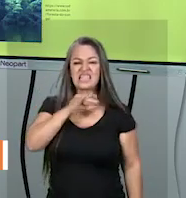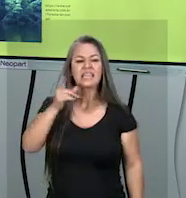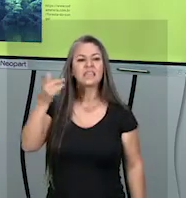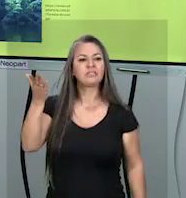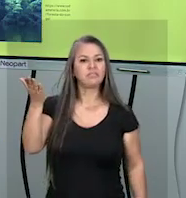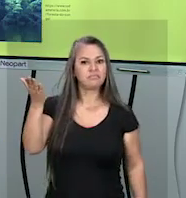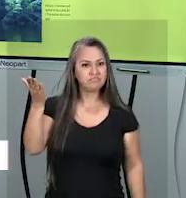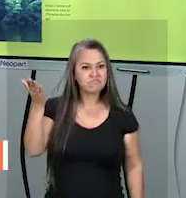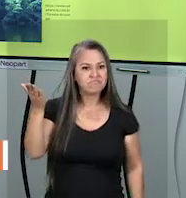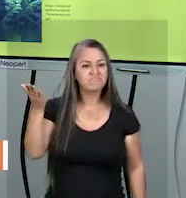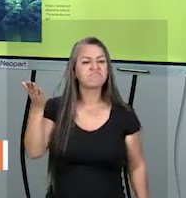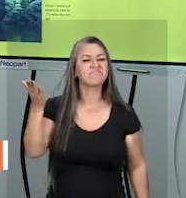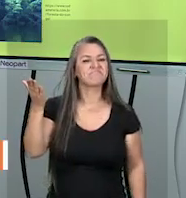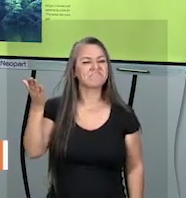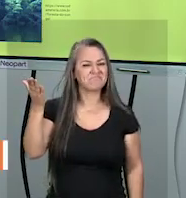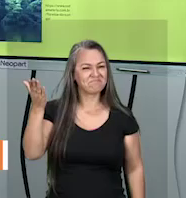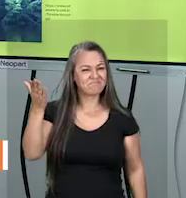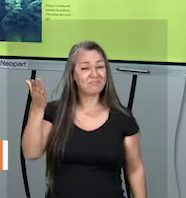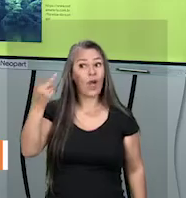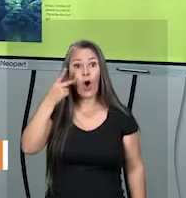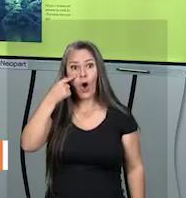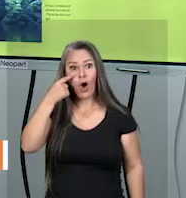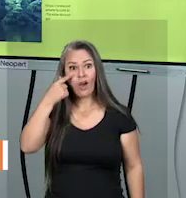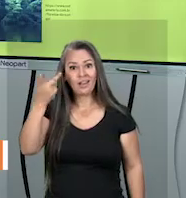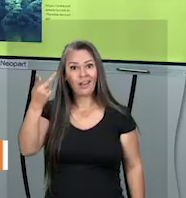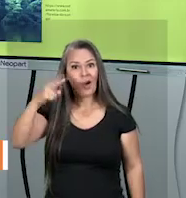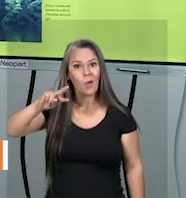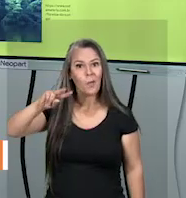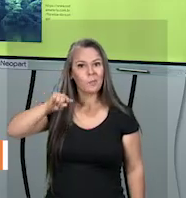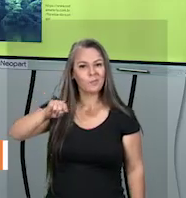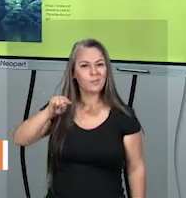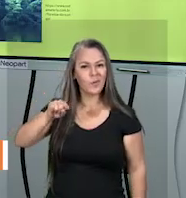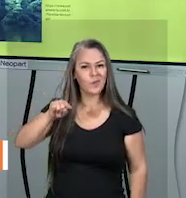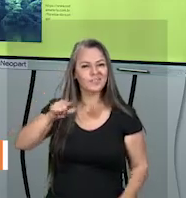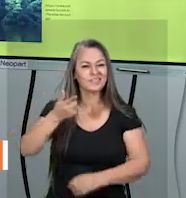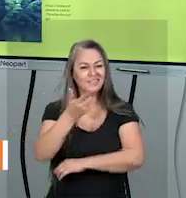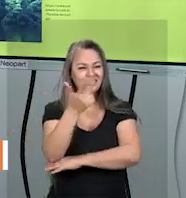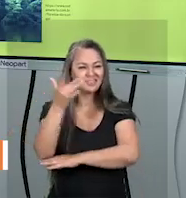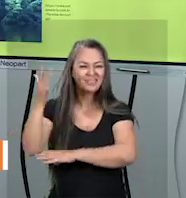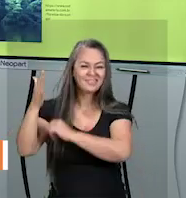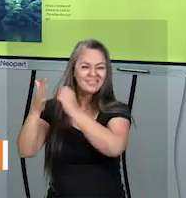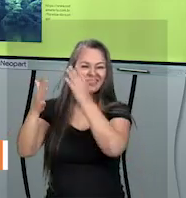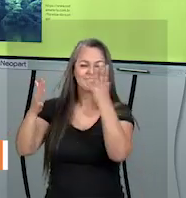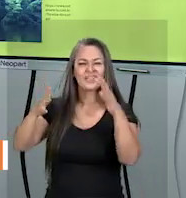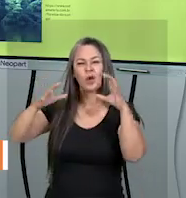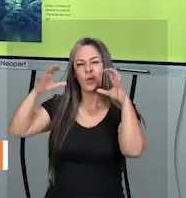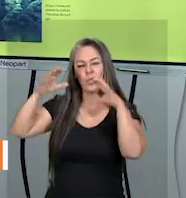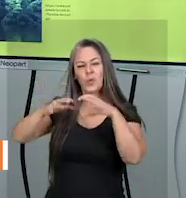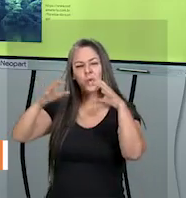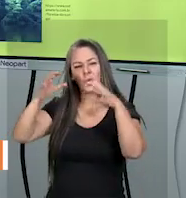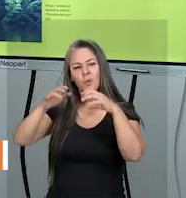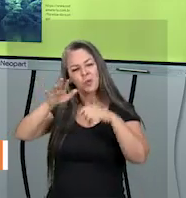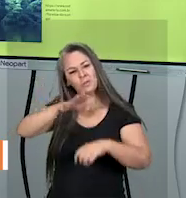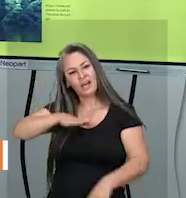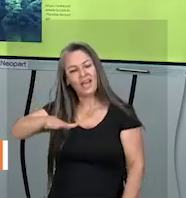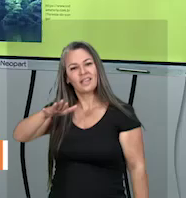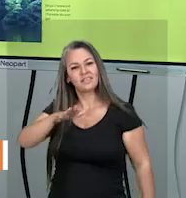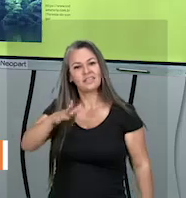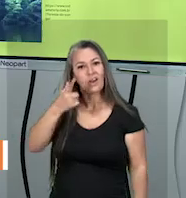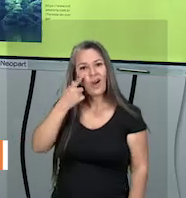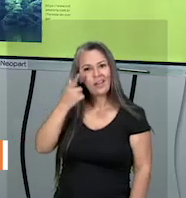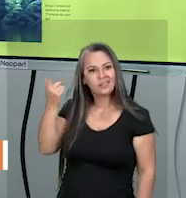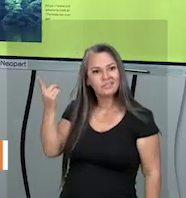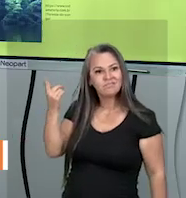dia, ou seja, totalmente o oposto. Olha para você ver como é que é essa diversidade africana. Então já trago aqui para vocês duas